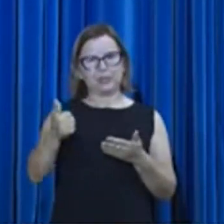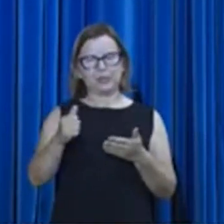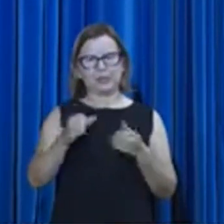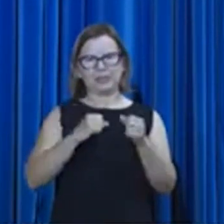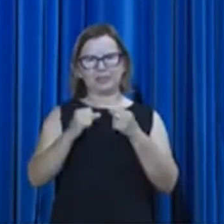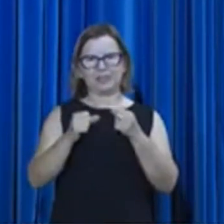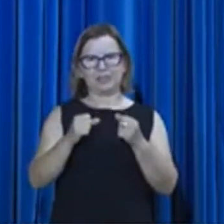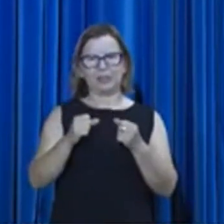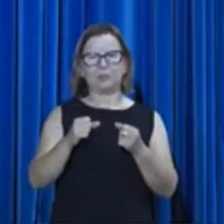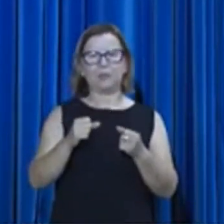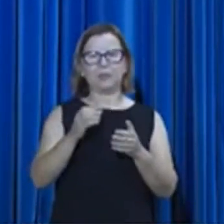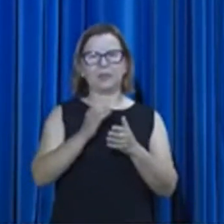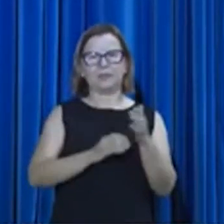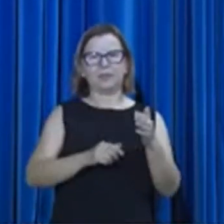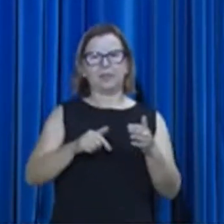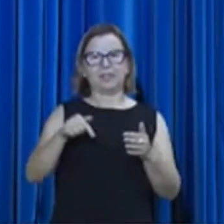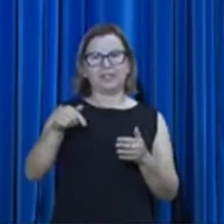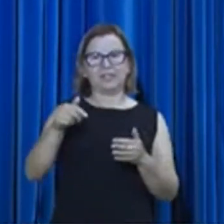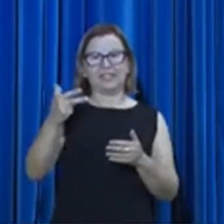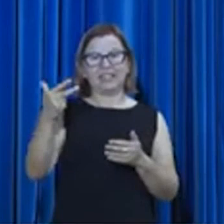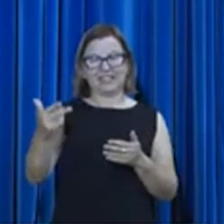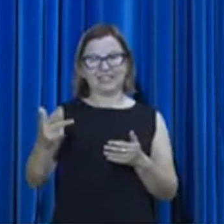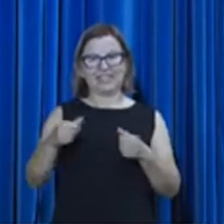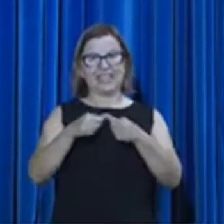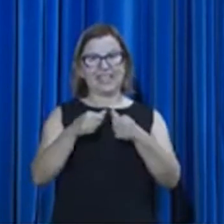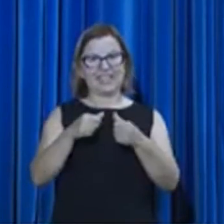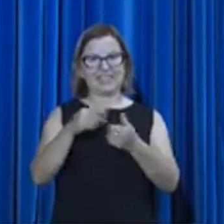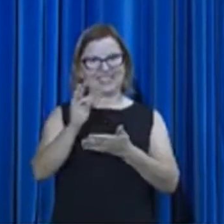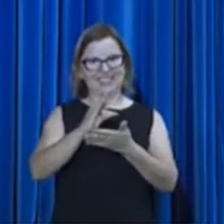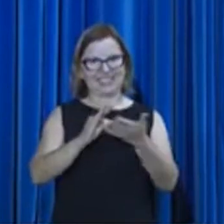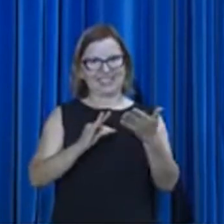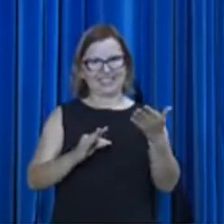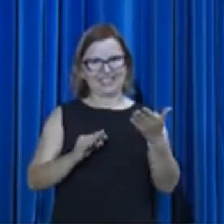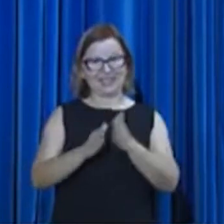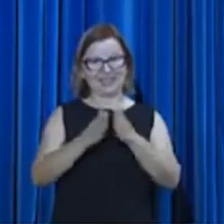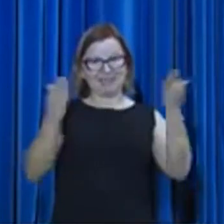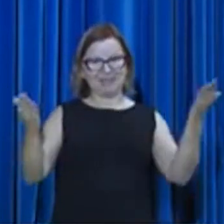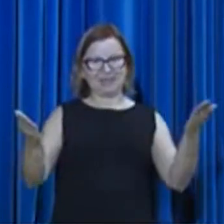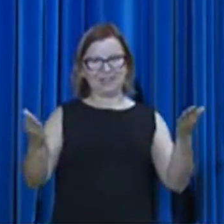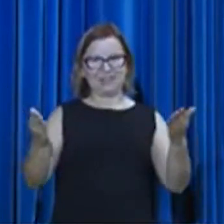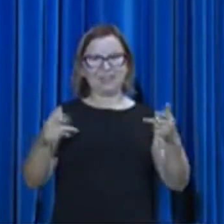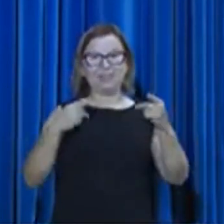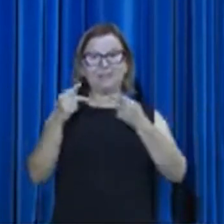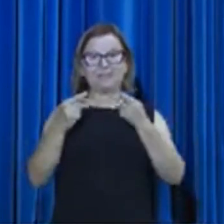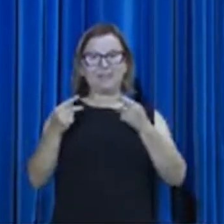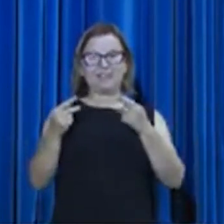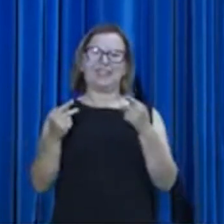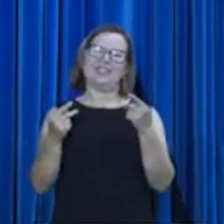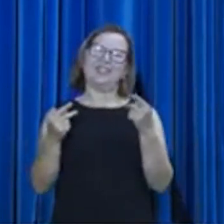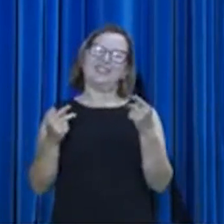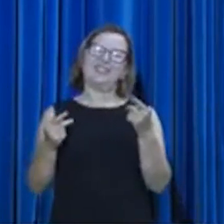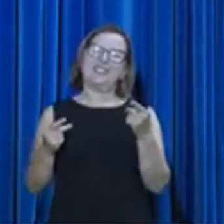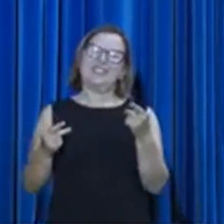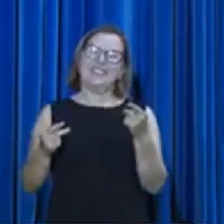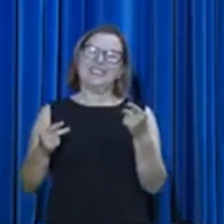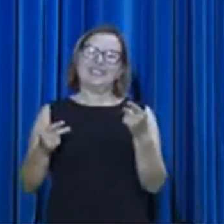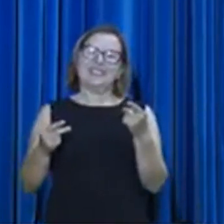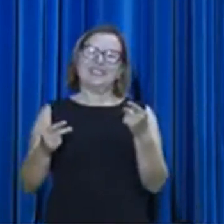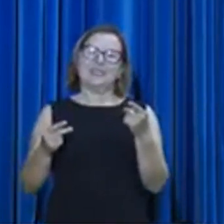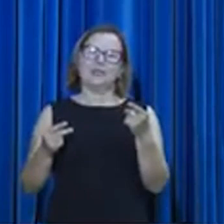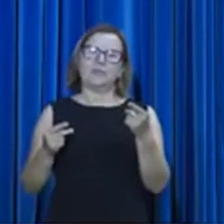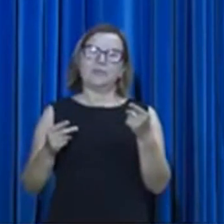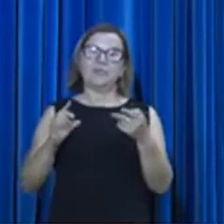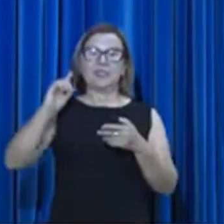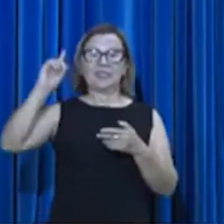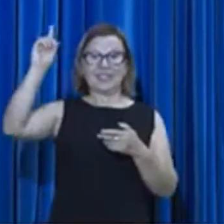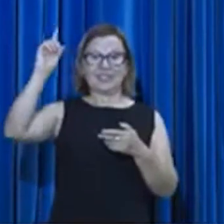25 e 26. Estes textos bíblicos, eles dizem que de Deus, por meio